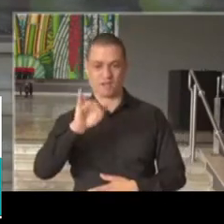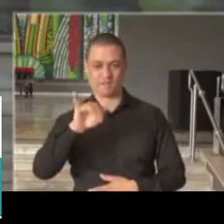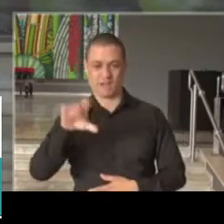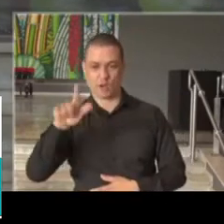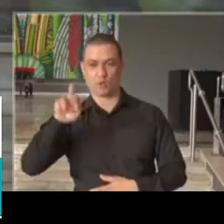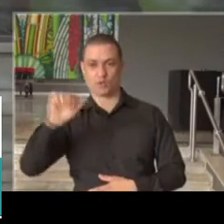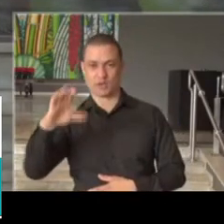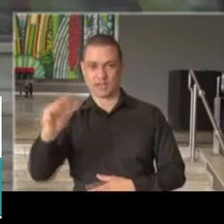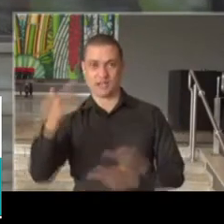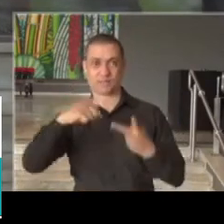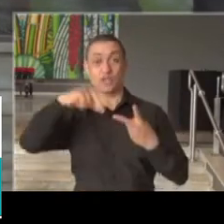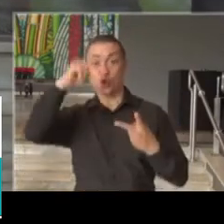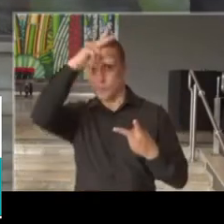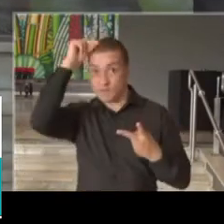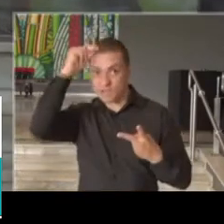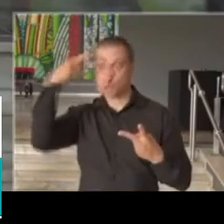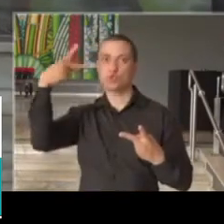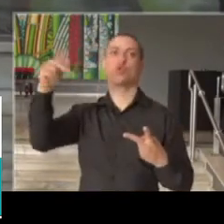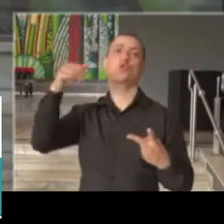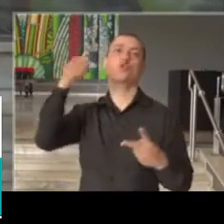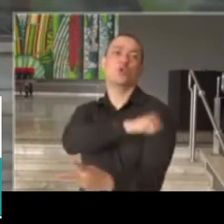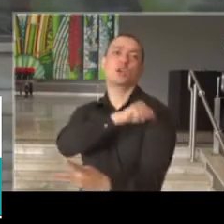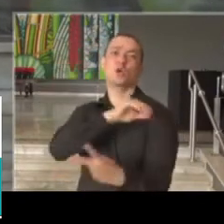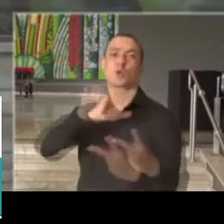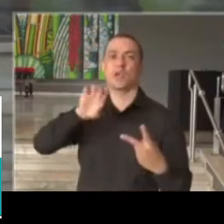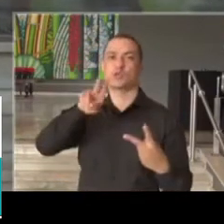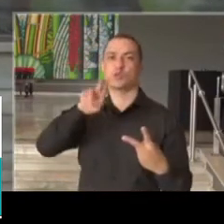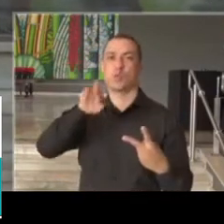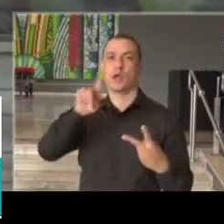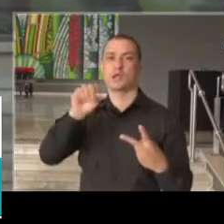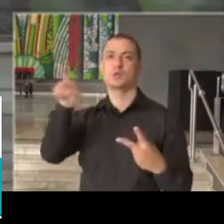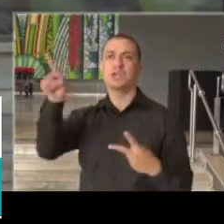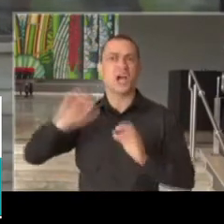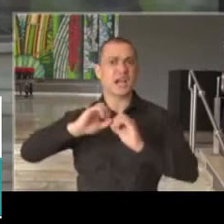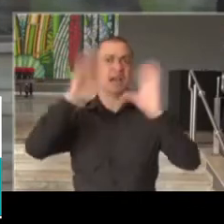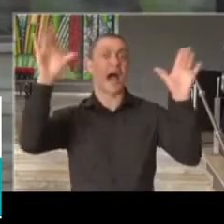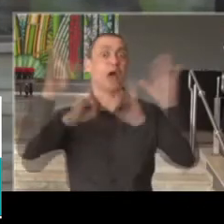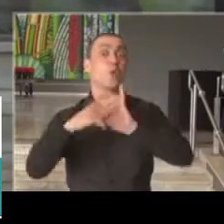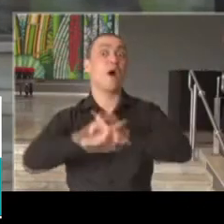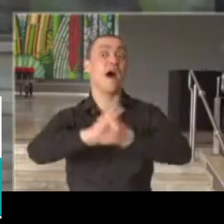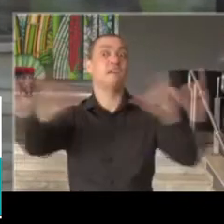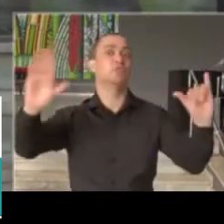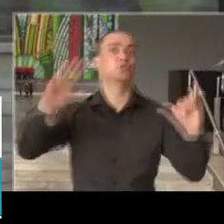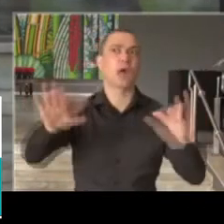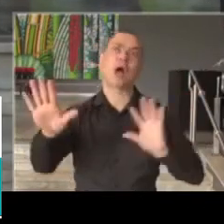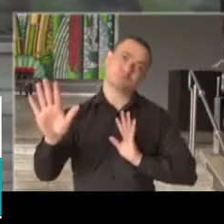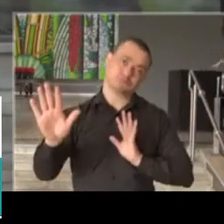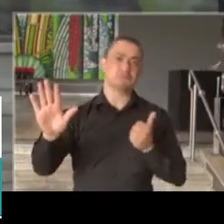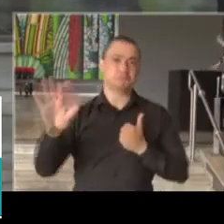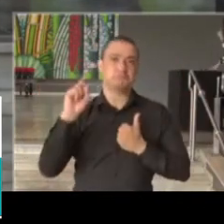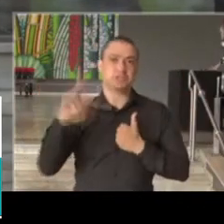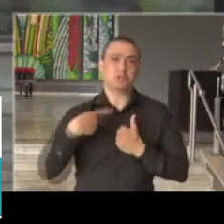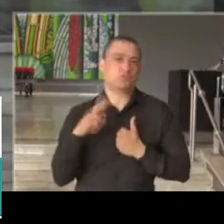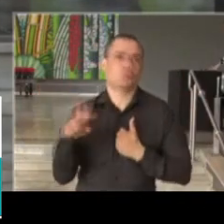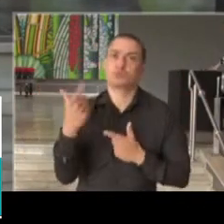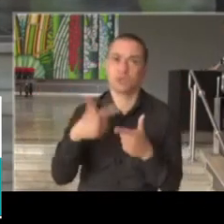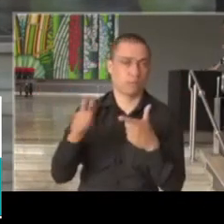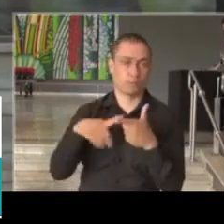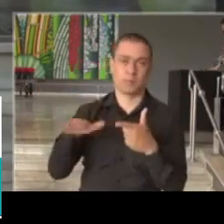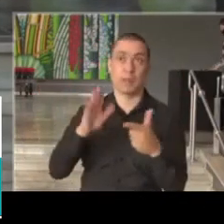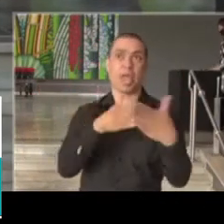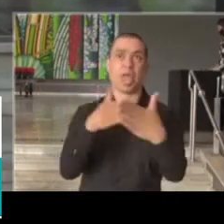o prefeito eleito do Rio de Janeiro, Eduardo Paes, colocaram isso de forma clara, objetiva e sem nenhuma restrição